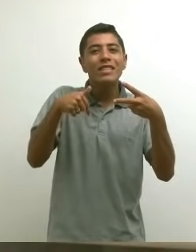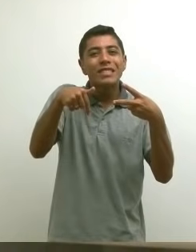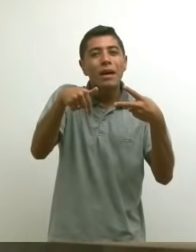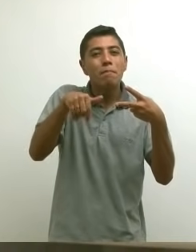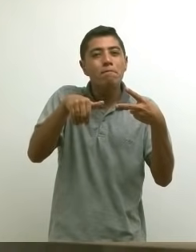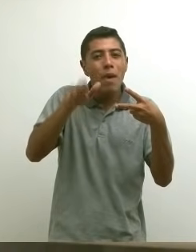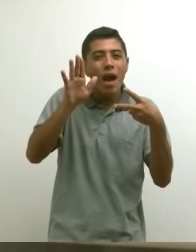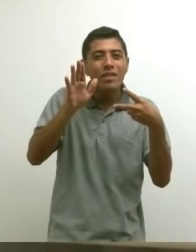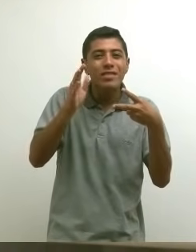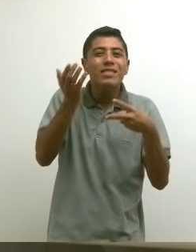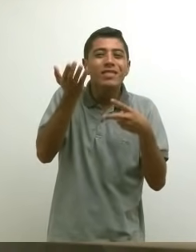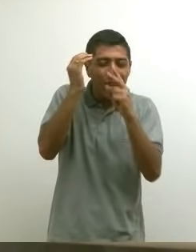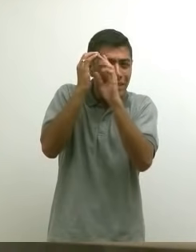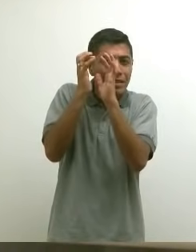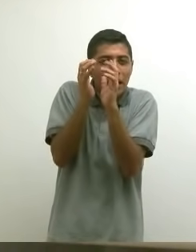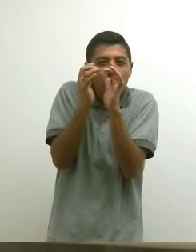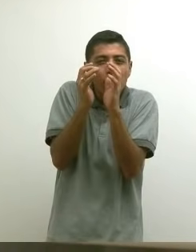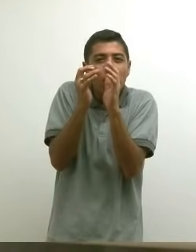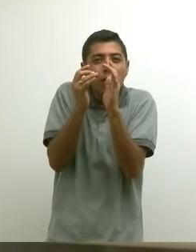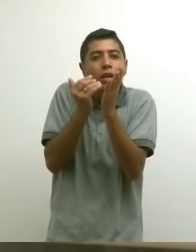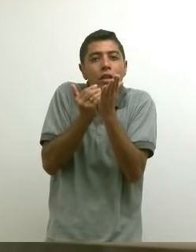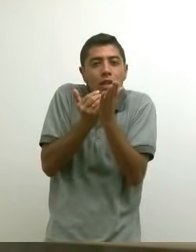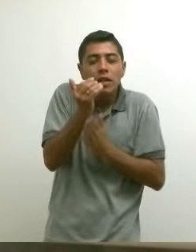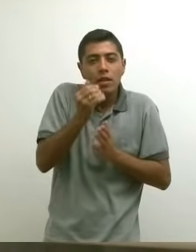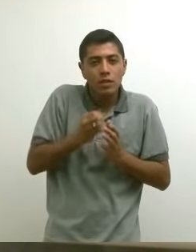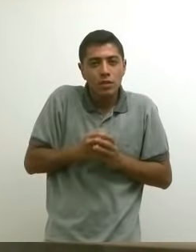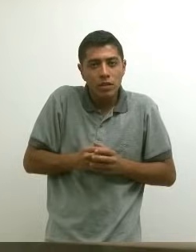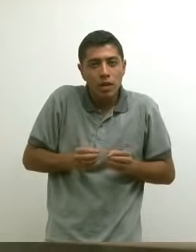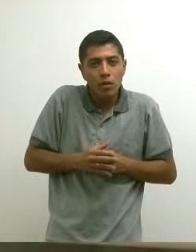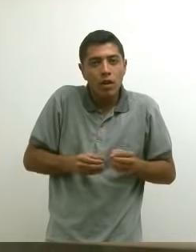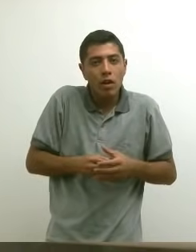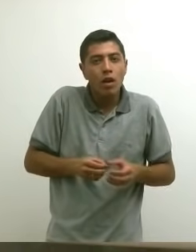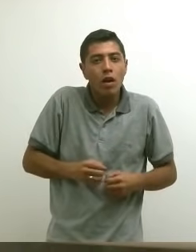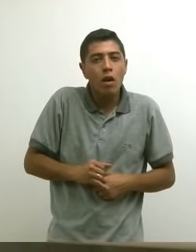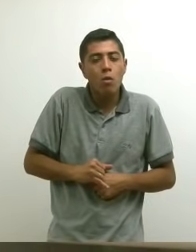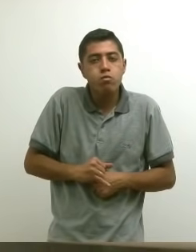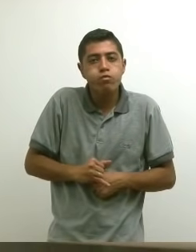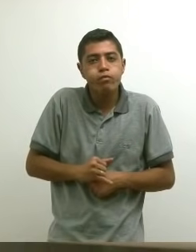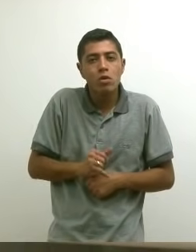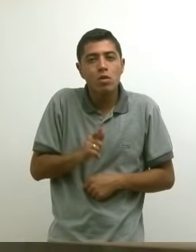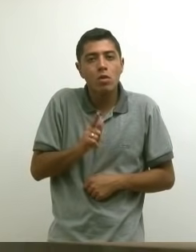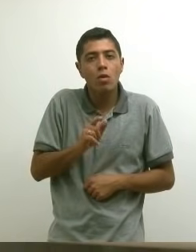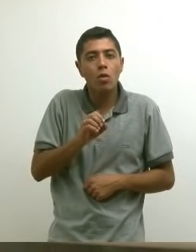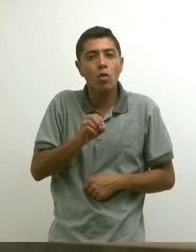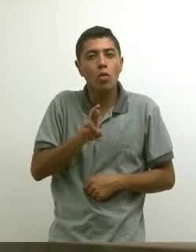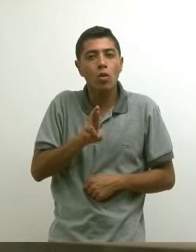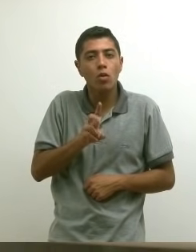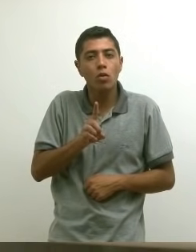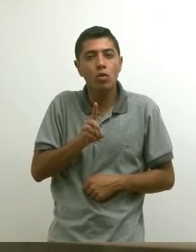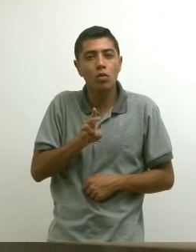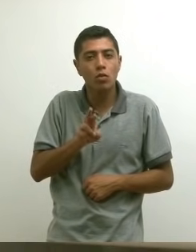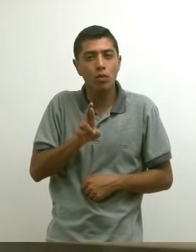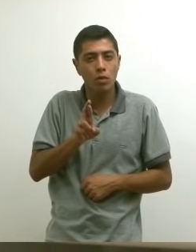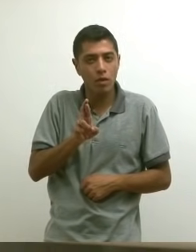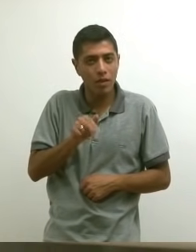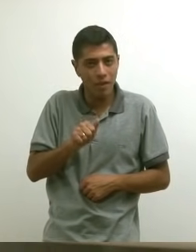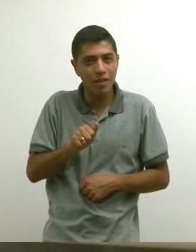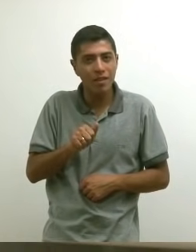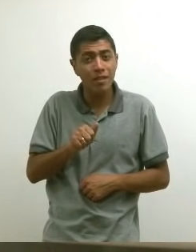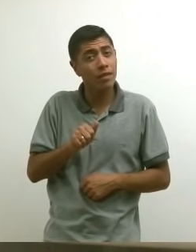gordura sabendo que todas as pessoas a partir de 8 anos de idade se engordarem não engordaram porque formar uma célula de gordura